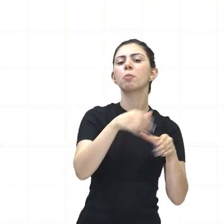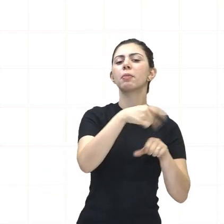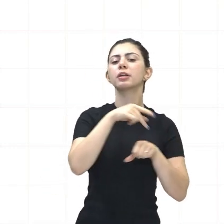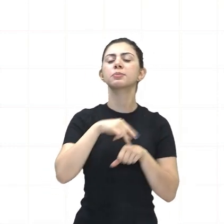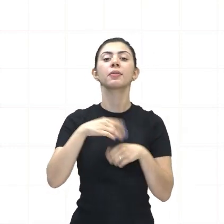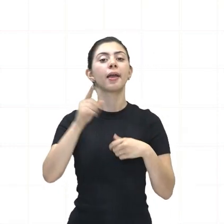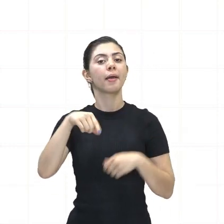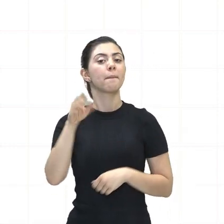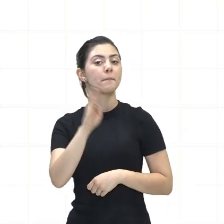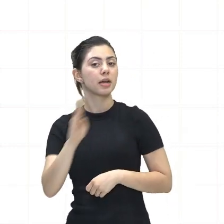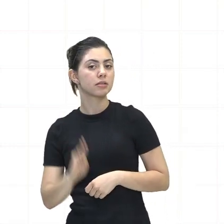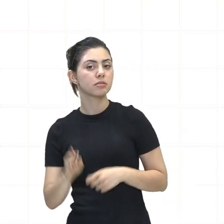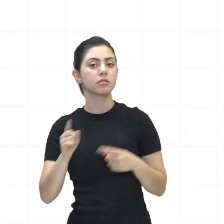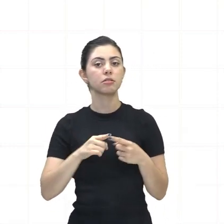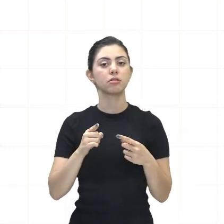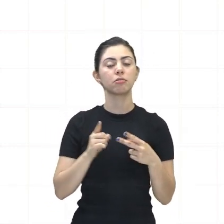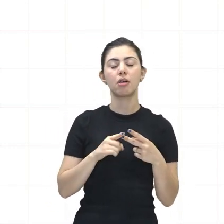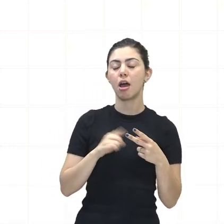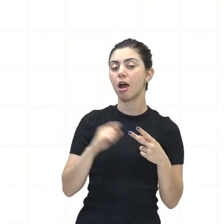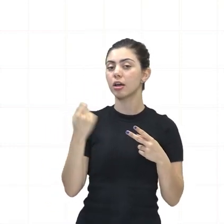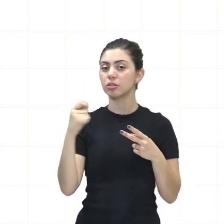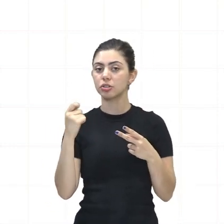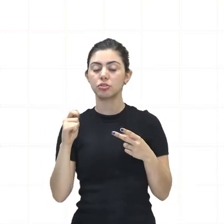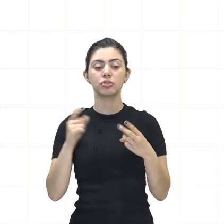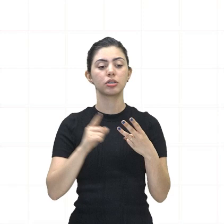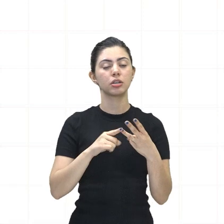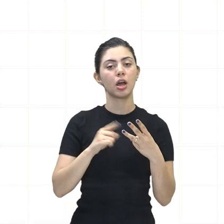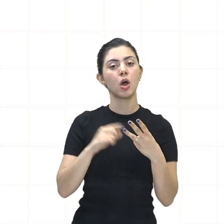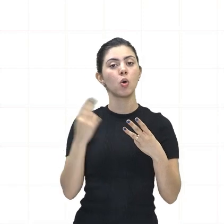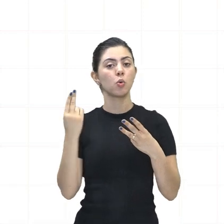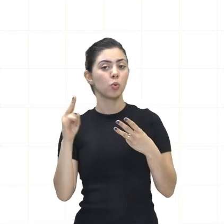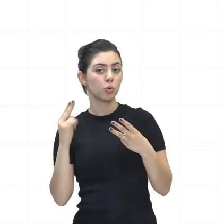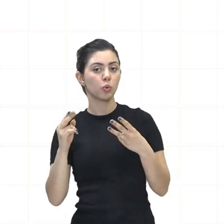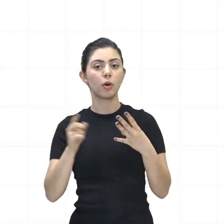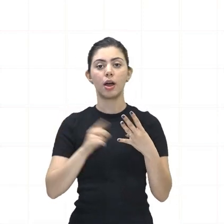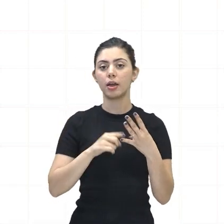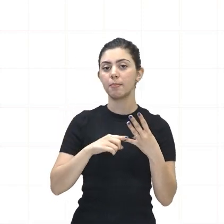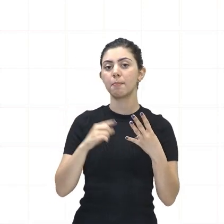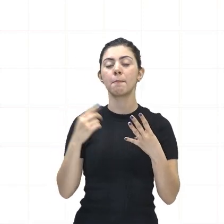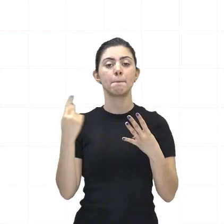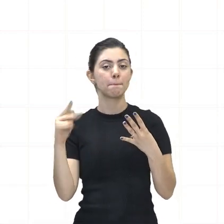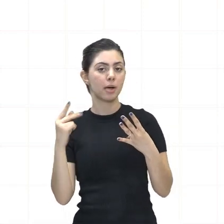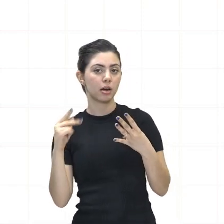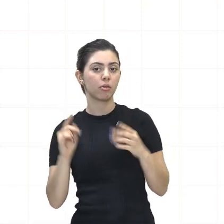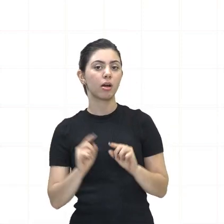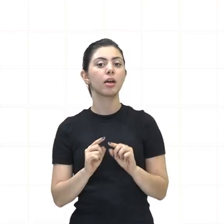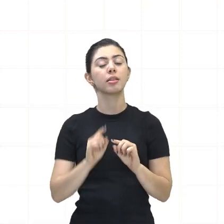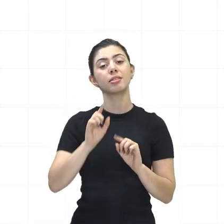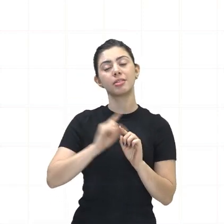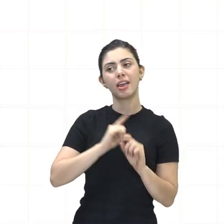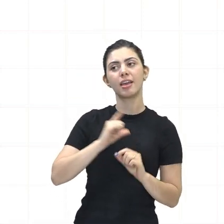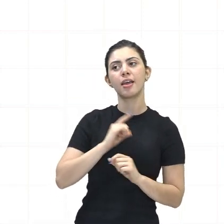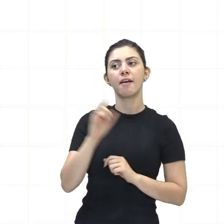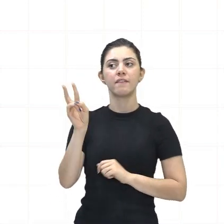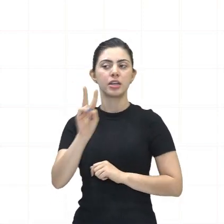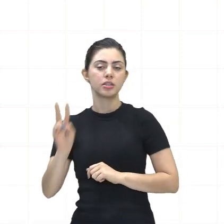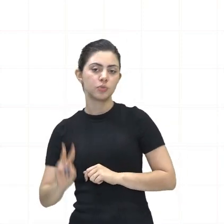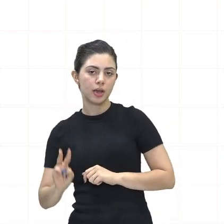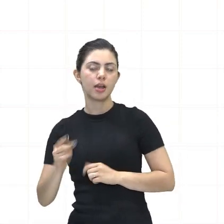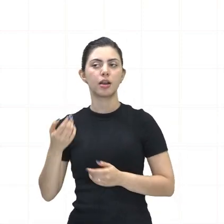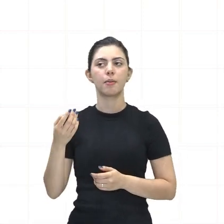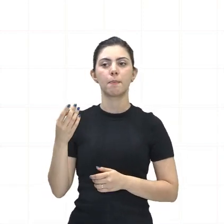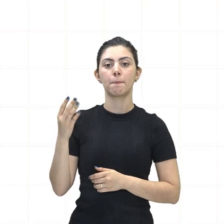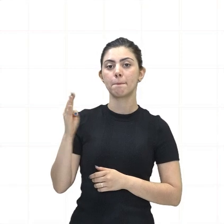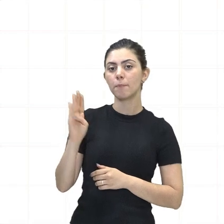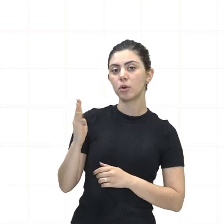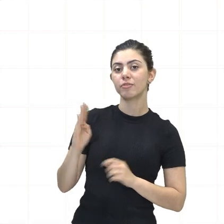Argentina, Uruguai, Paraguai, né? Tem também a Venezuela, tem também a Bolívia, mas tem umas questões aí que a gente vai ver na